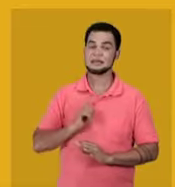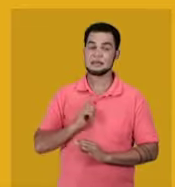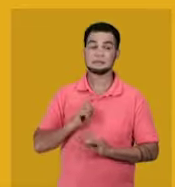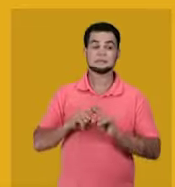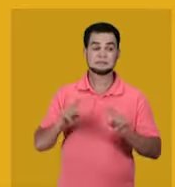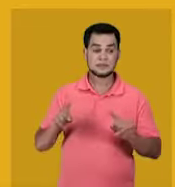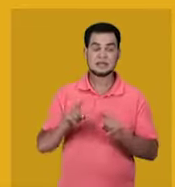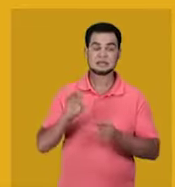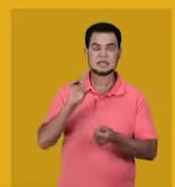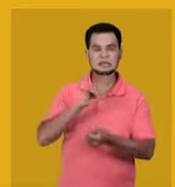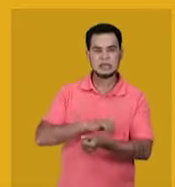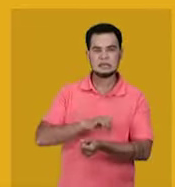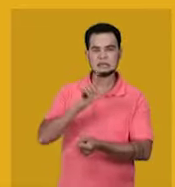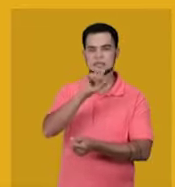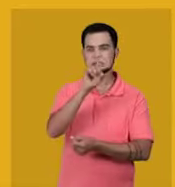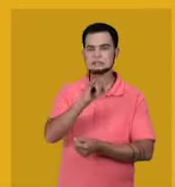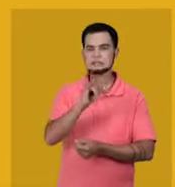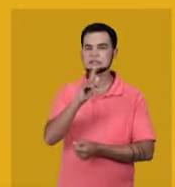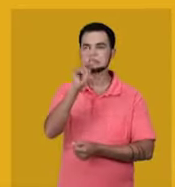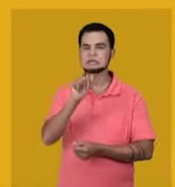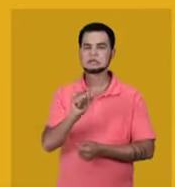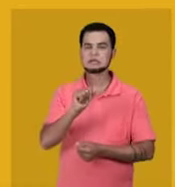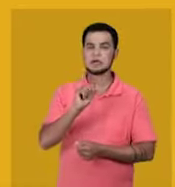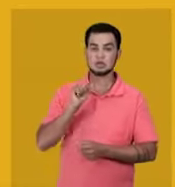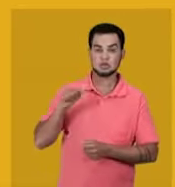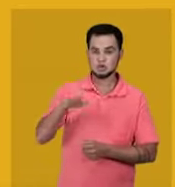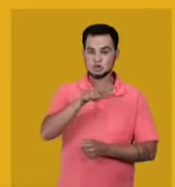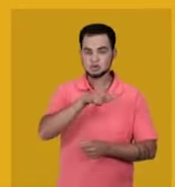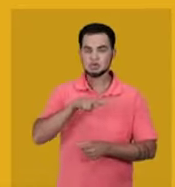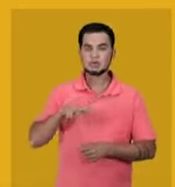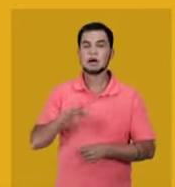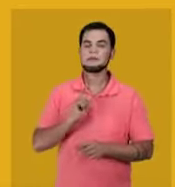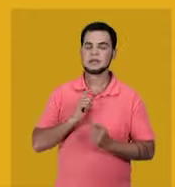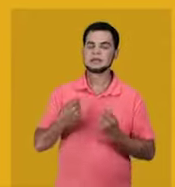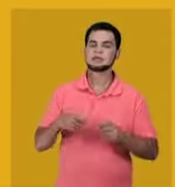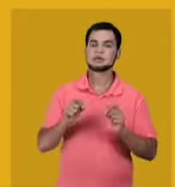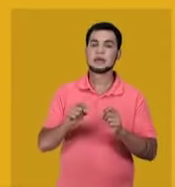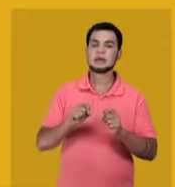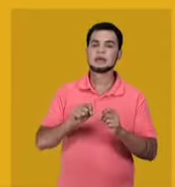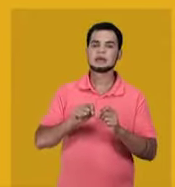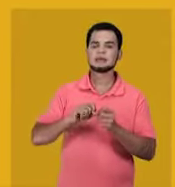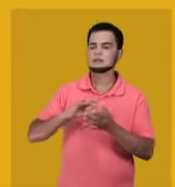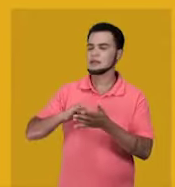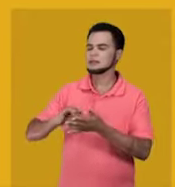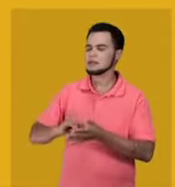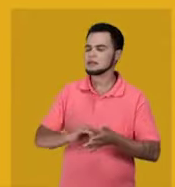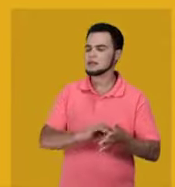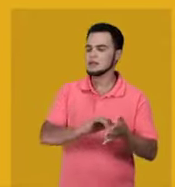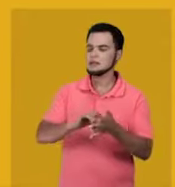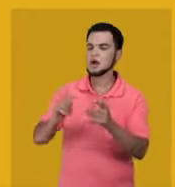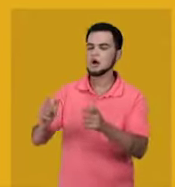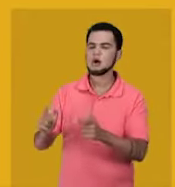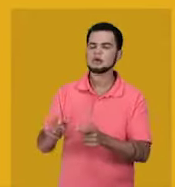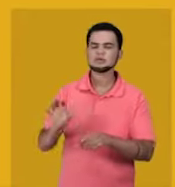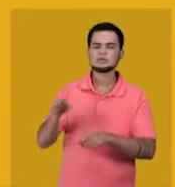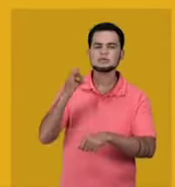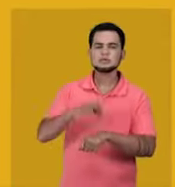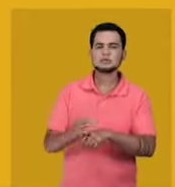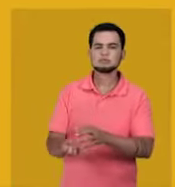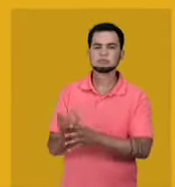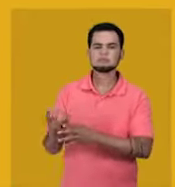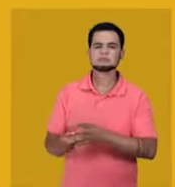febre amarela, a gente tem que eliminar o mosquito, os criadouros do mosquito. Então, objetos que acumulem água